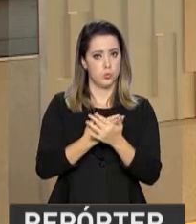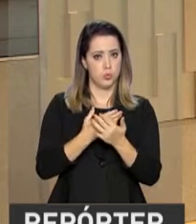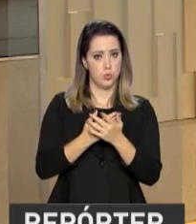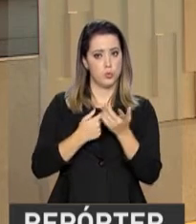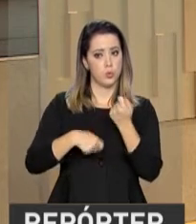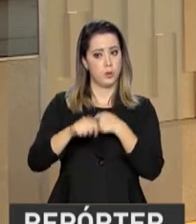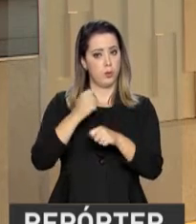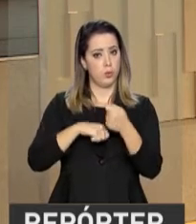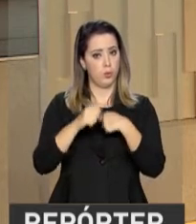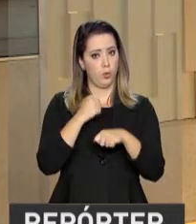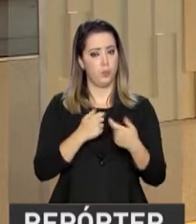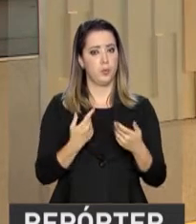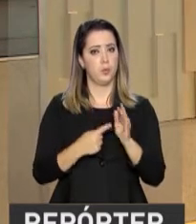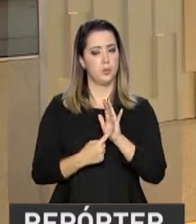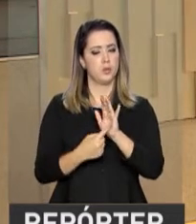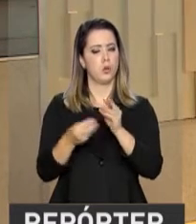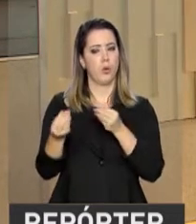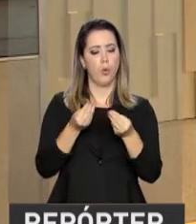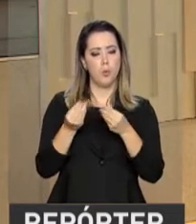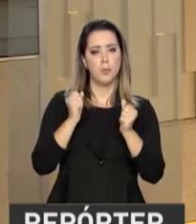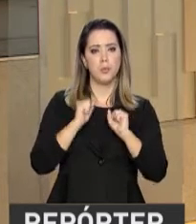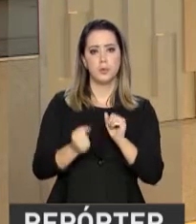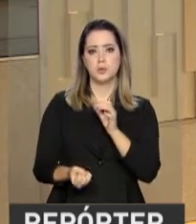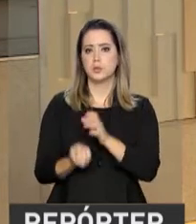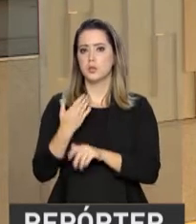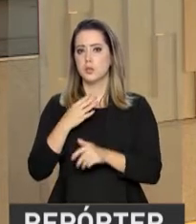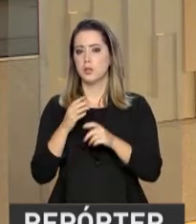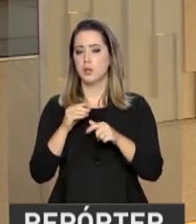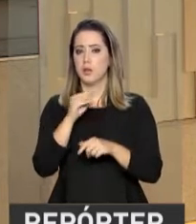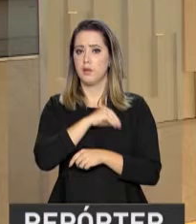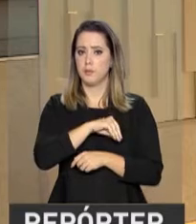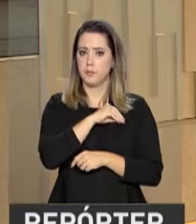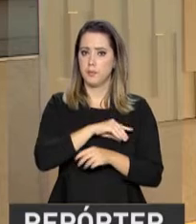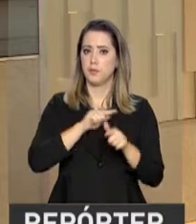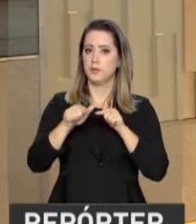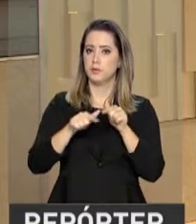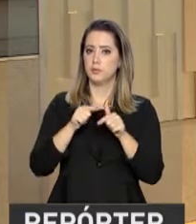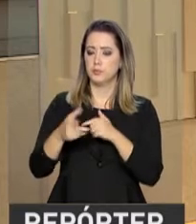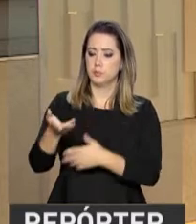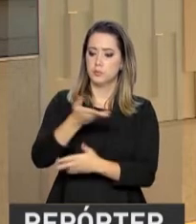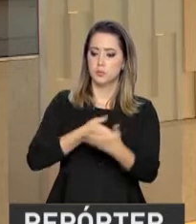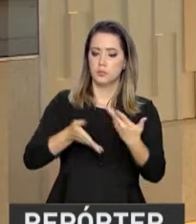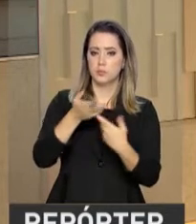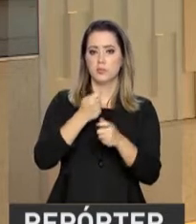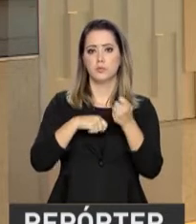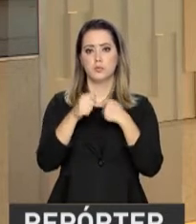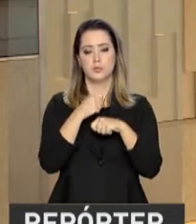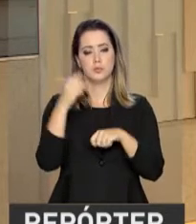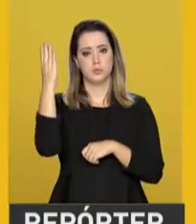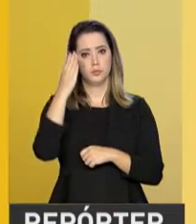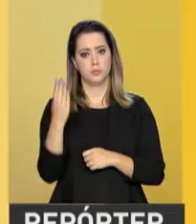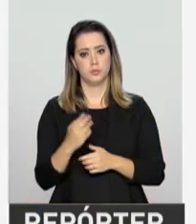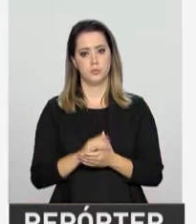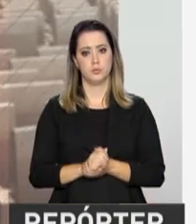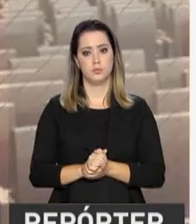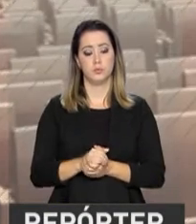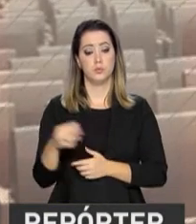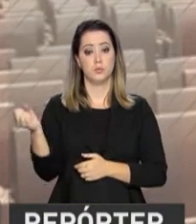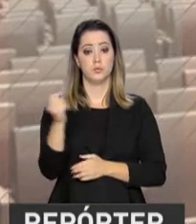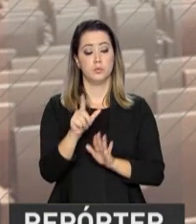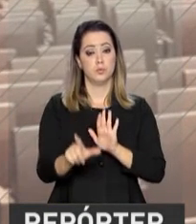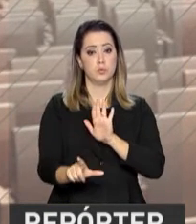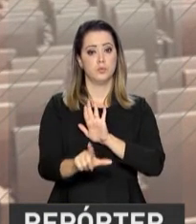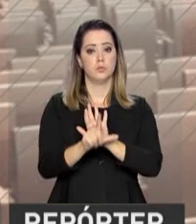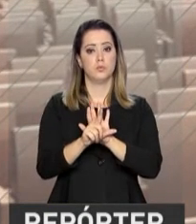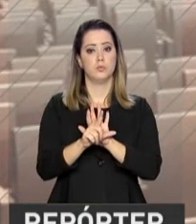ideia é mostrar como a produção cultural pode gerar renda, empregos e movimentar a economia do país. A atualização da